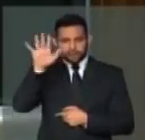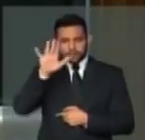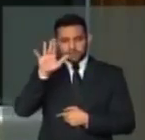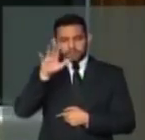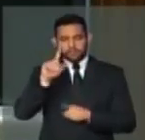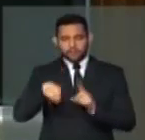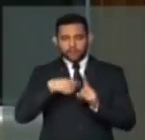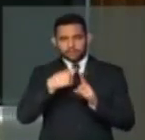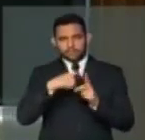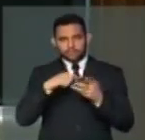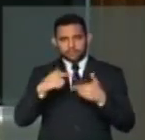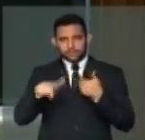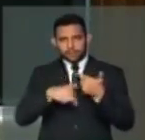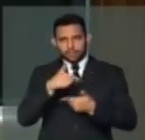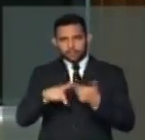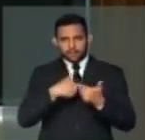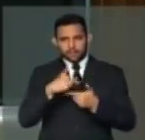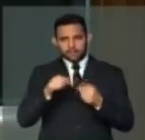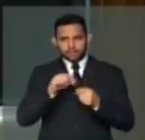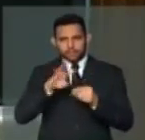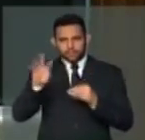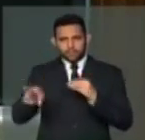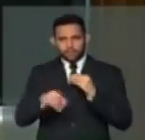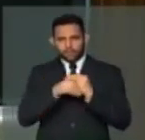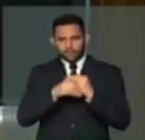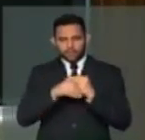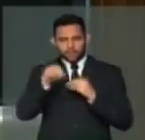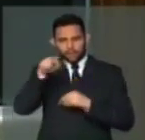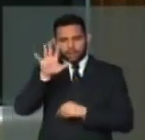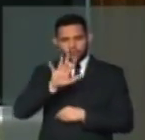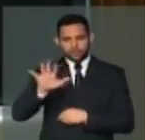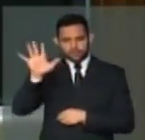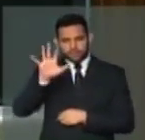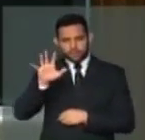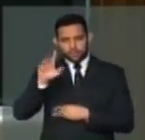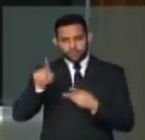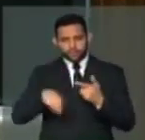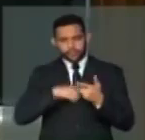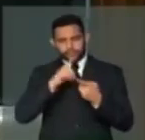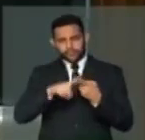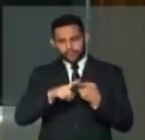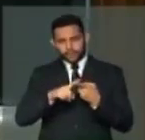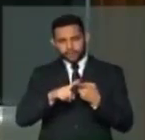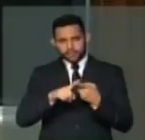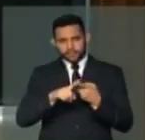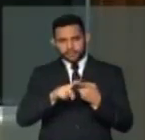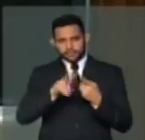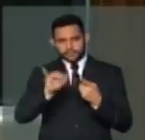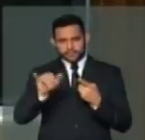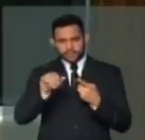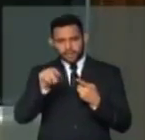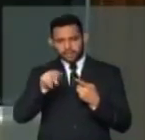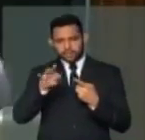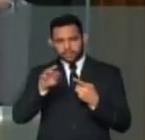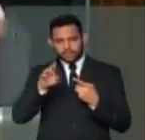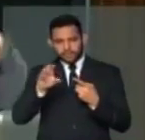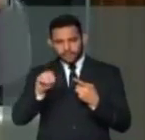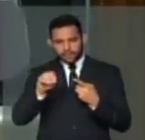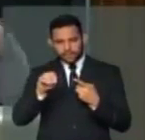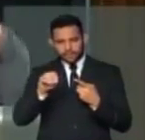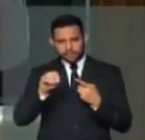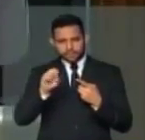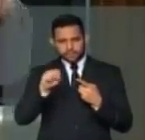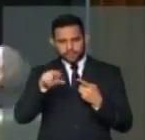duas ações serão incluídas naquela região. Uma vai ser a